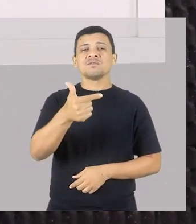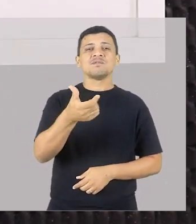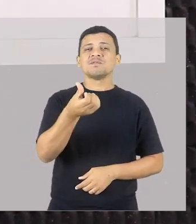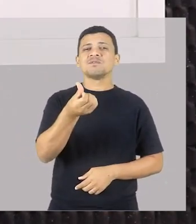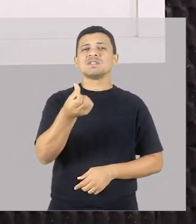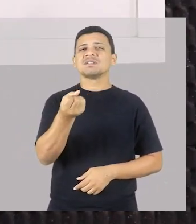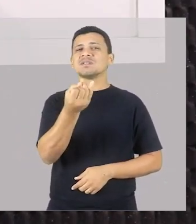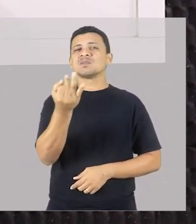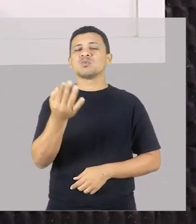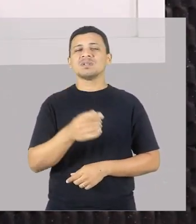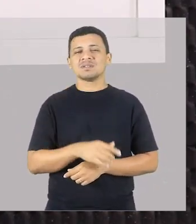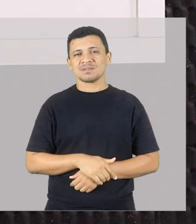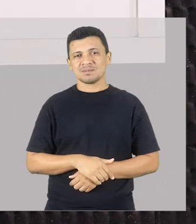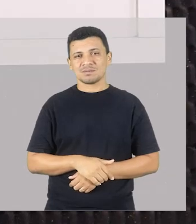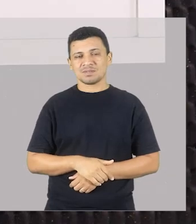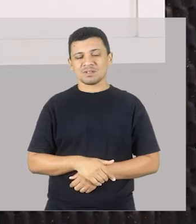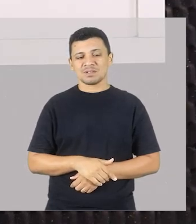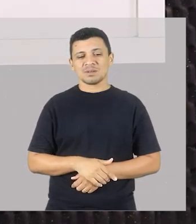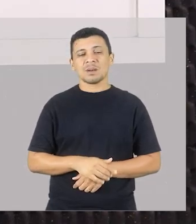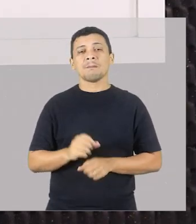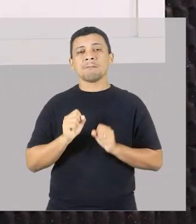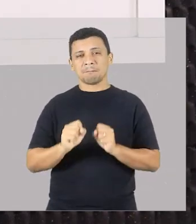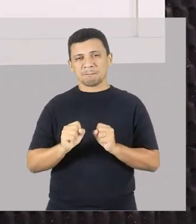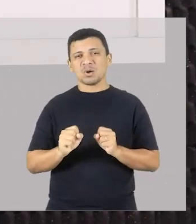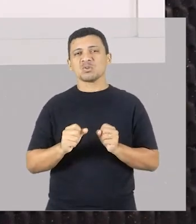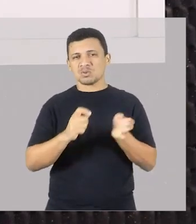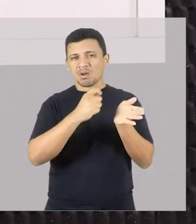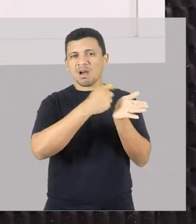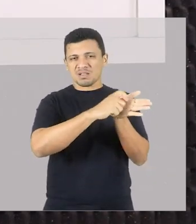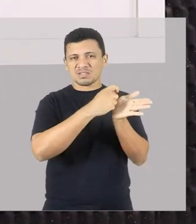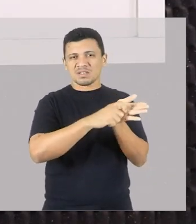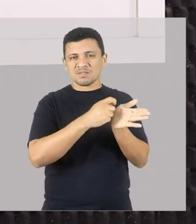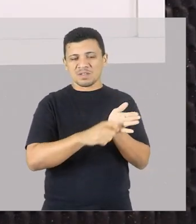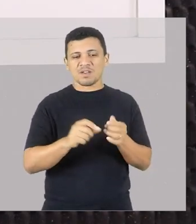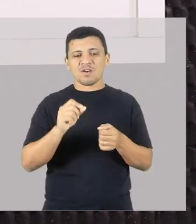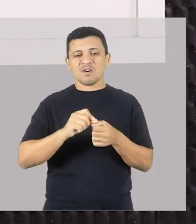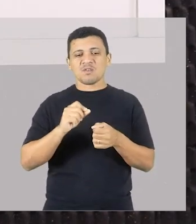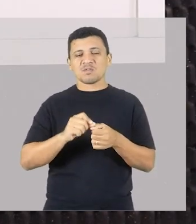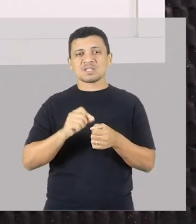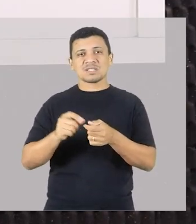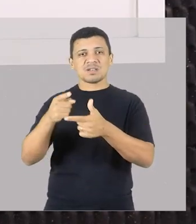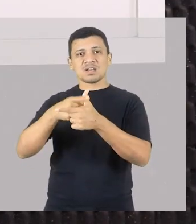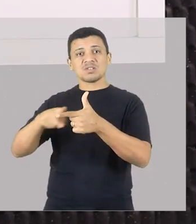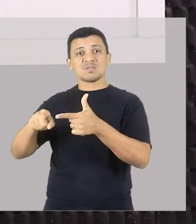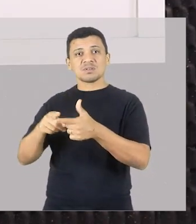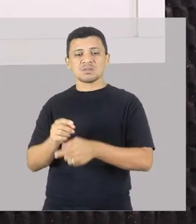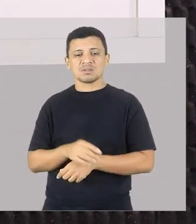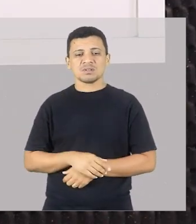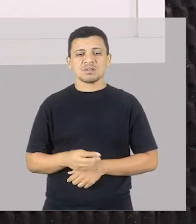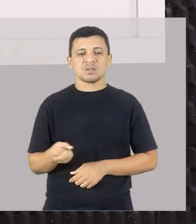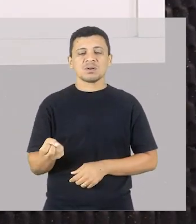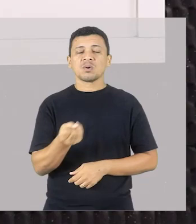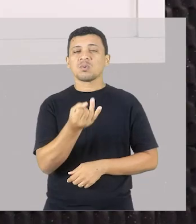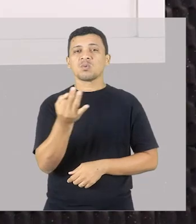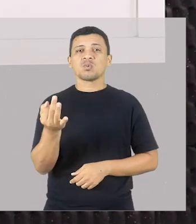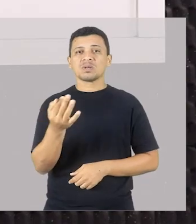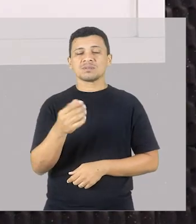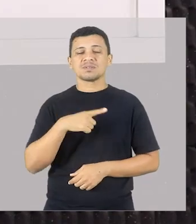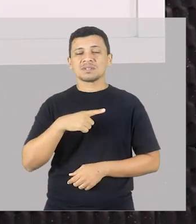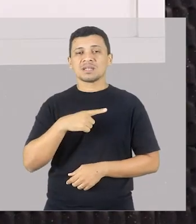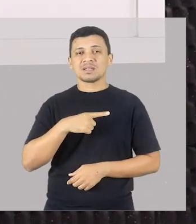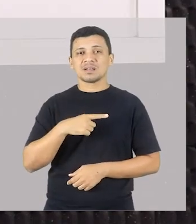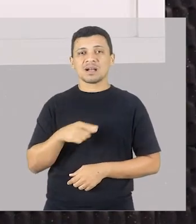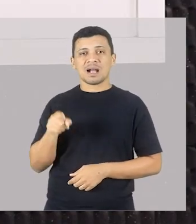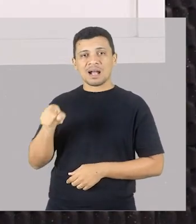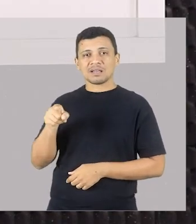vezes? 4 vezes. Eu posso escrever aqui, ó, vou fazer a divisão, né? Se ele quer saber quantas vezes a quantidade de placas